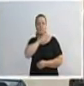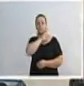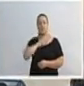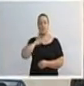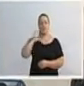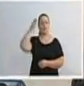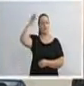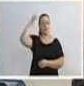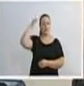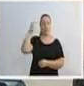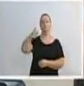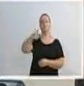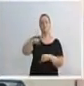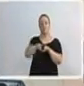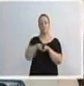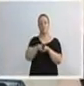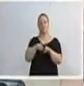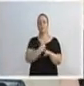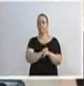suas presenças.